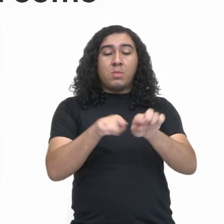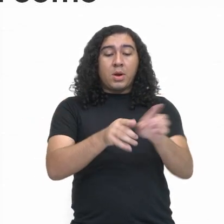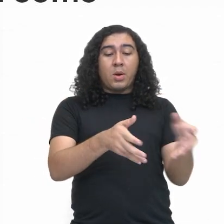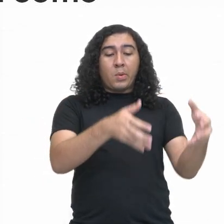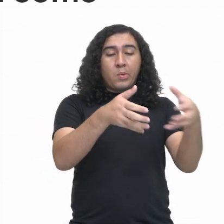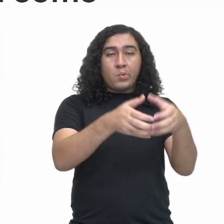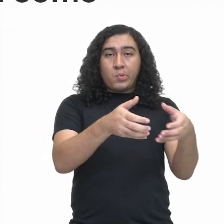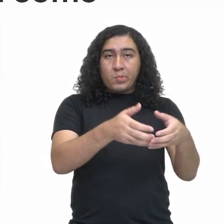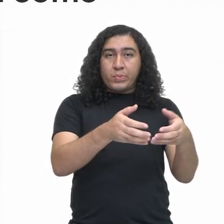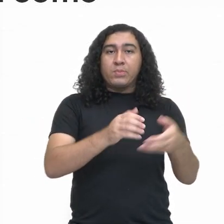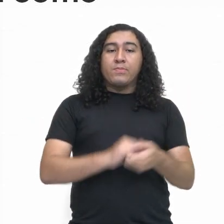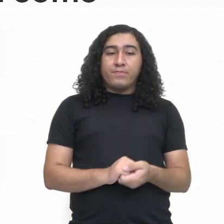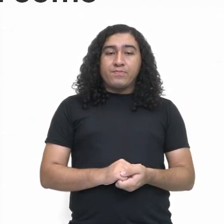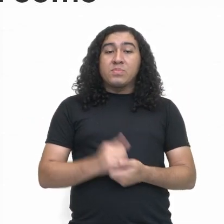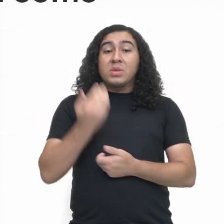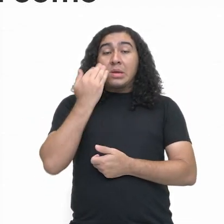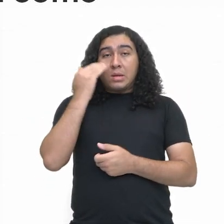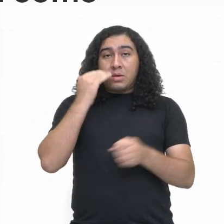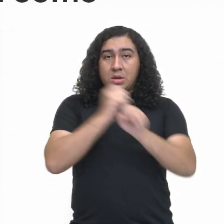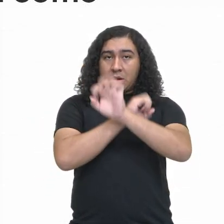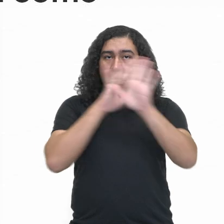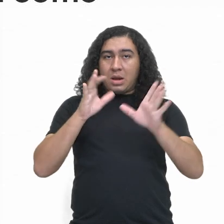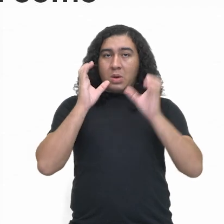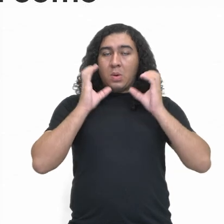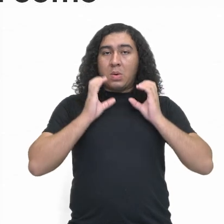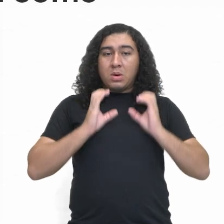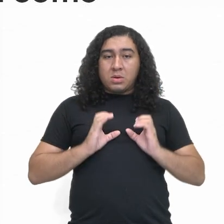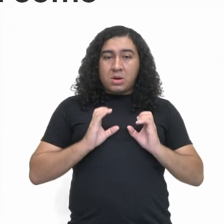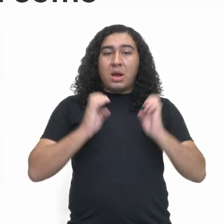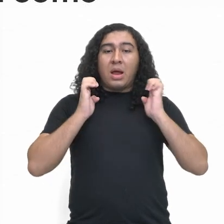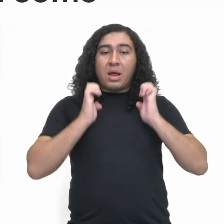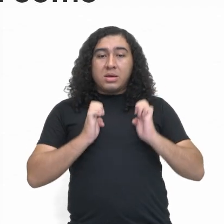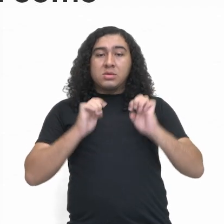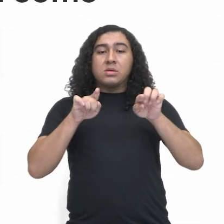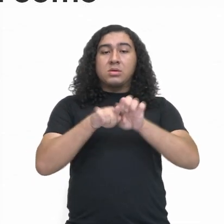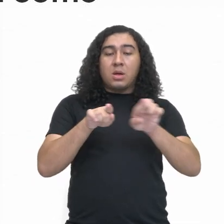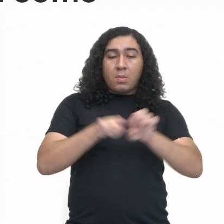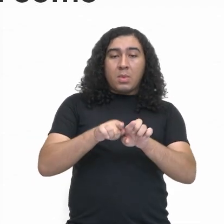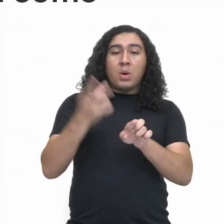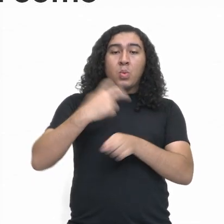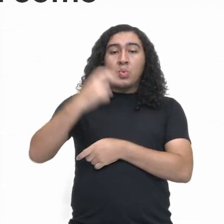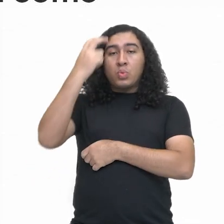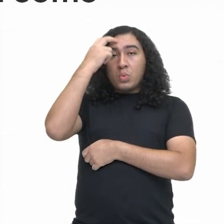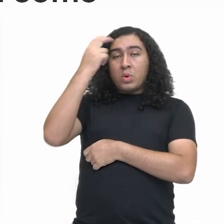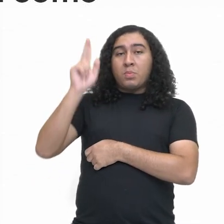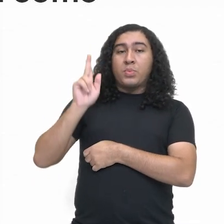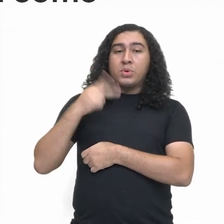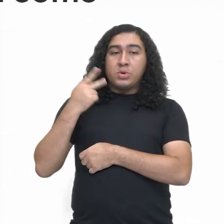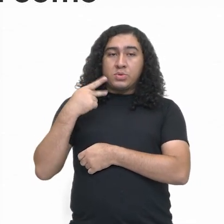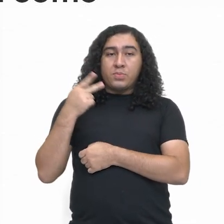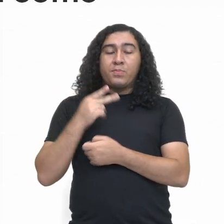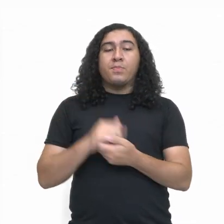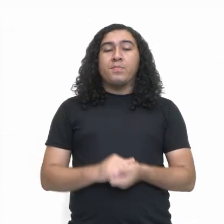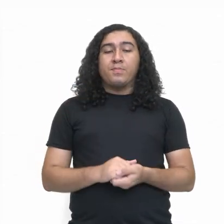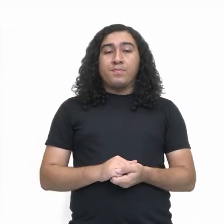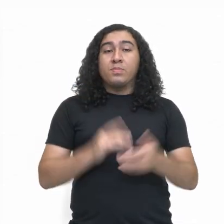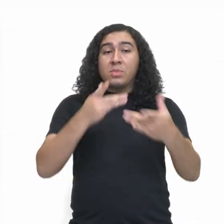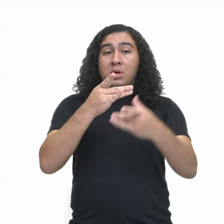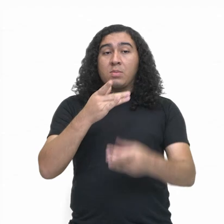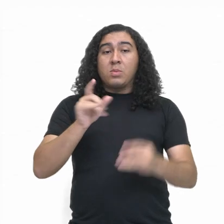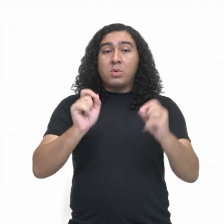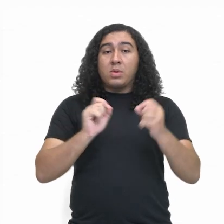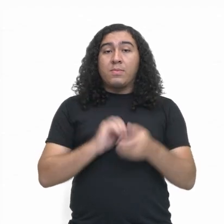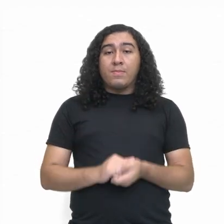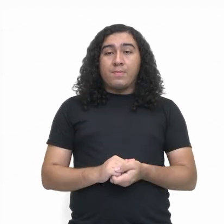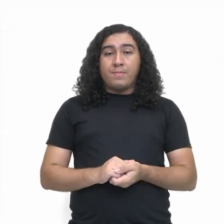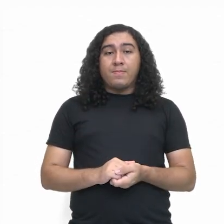coletividades mediante os valores morais, éticos, estéticos, culturais e políticos. No detalhamento,